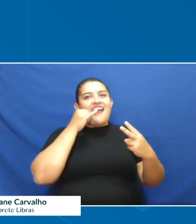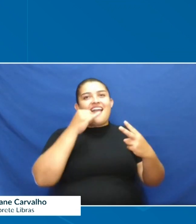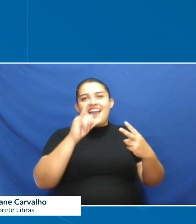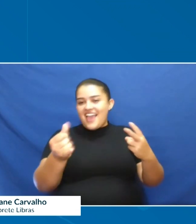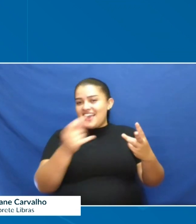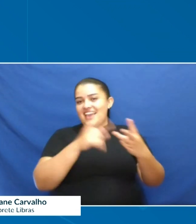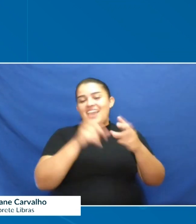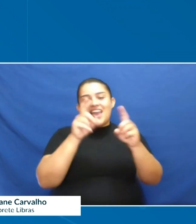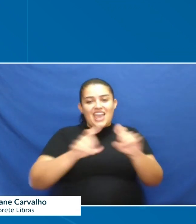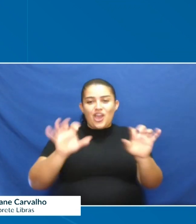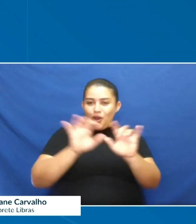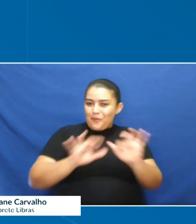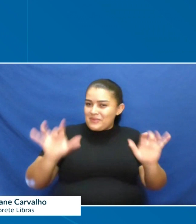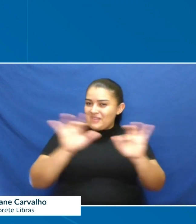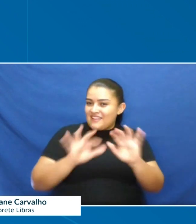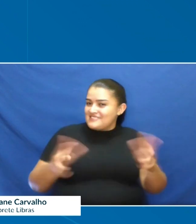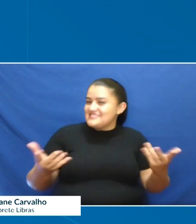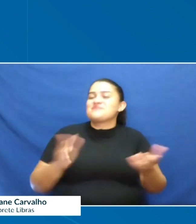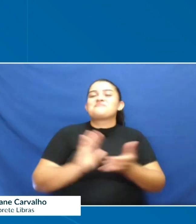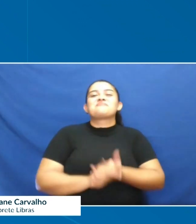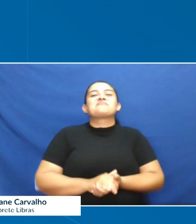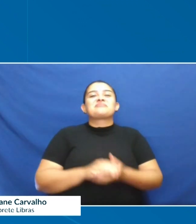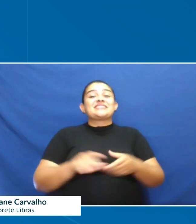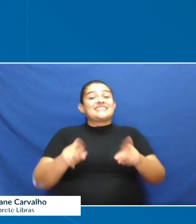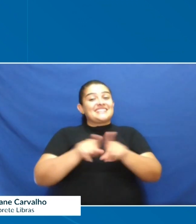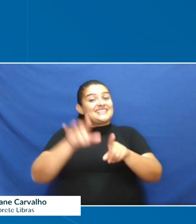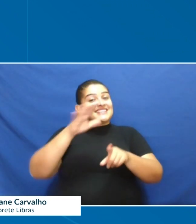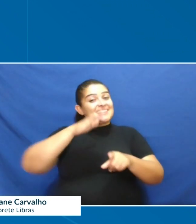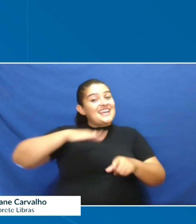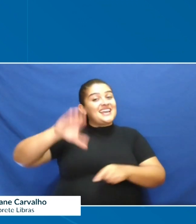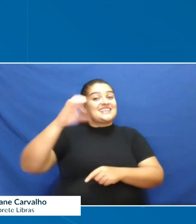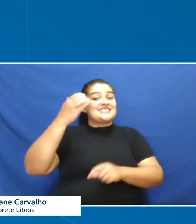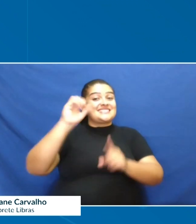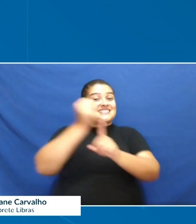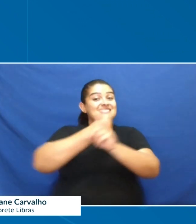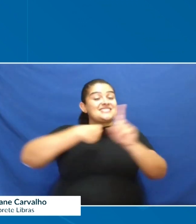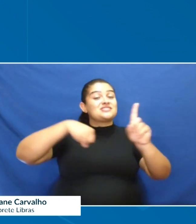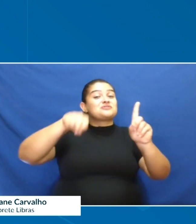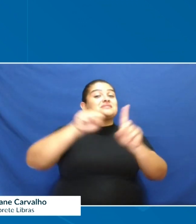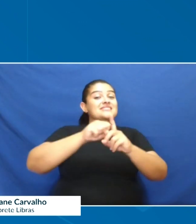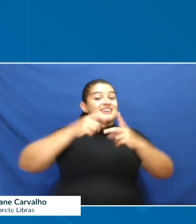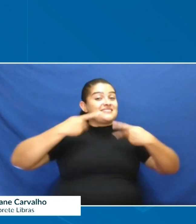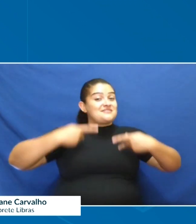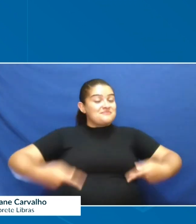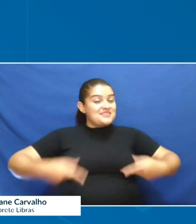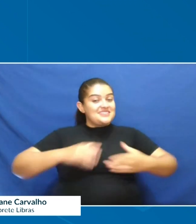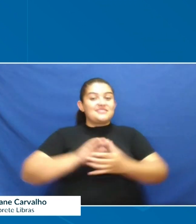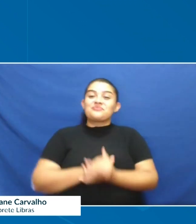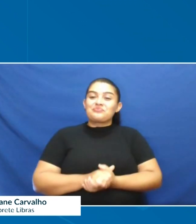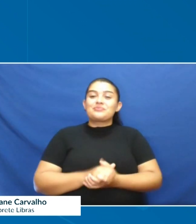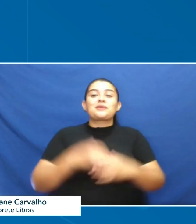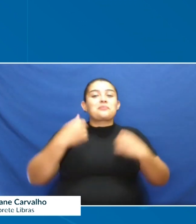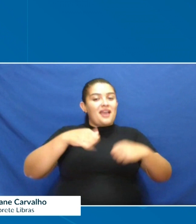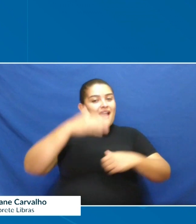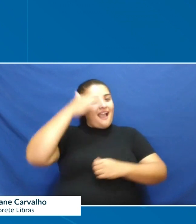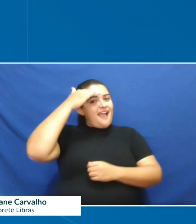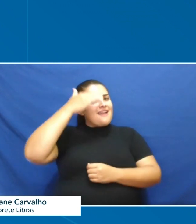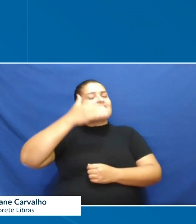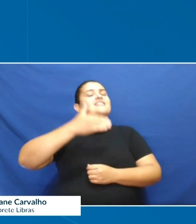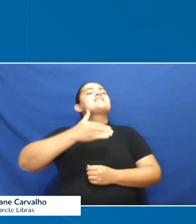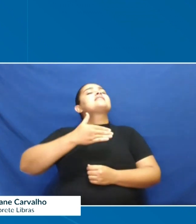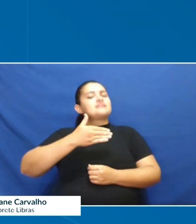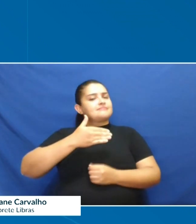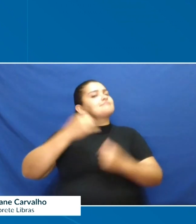de computação, e também das áreas de ciências sociais aplicadas, né? Que diz muito respeito à